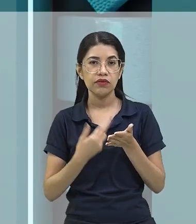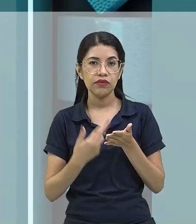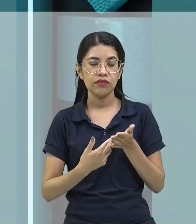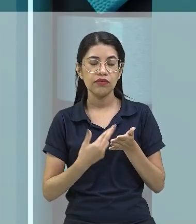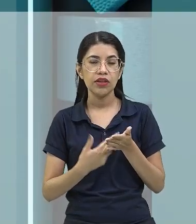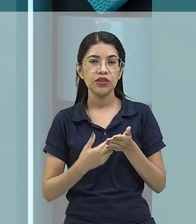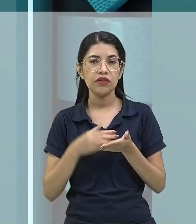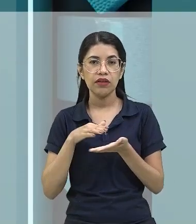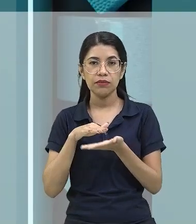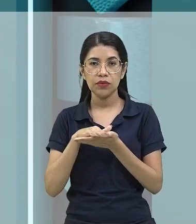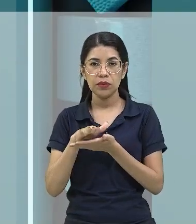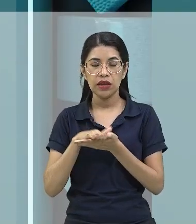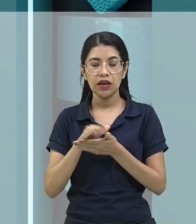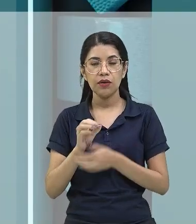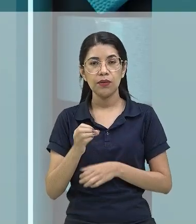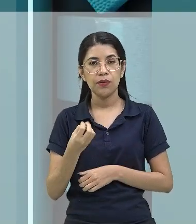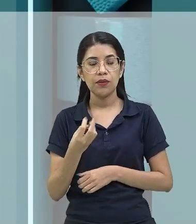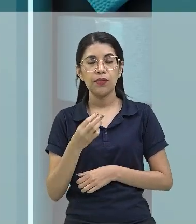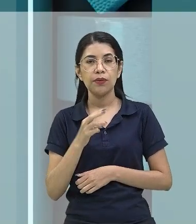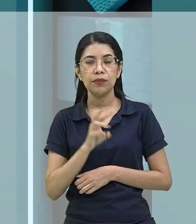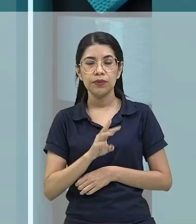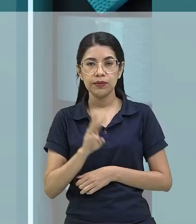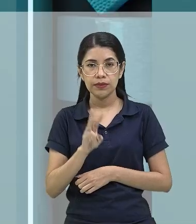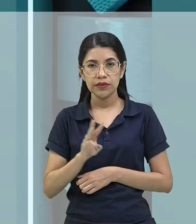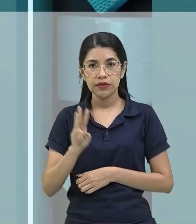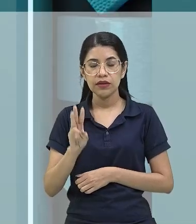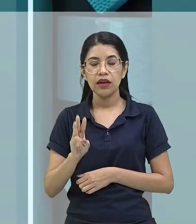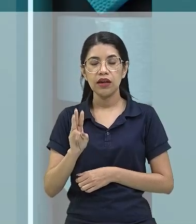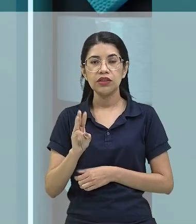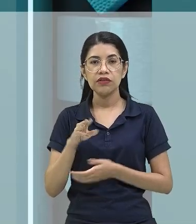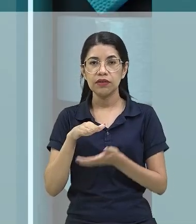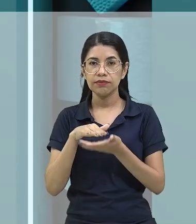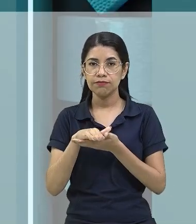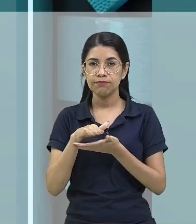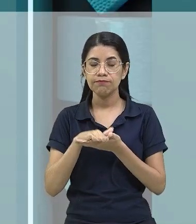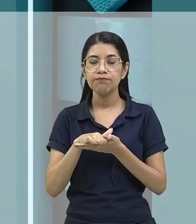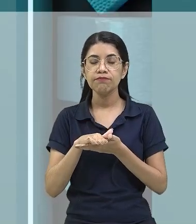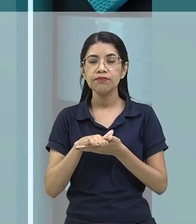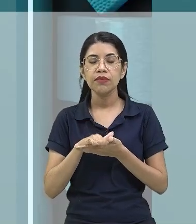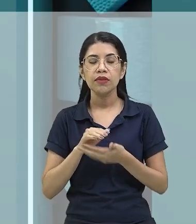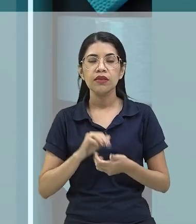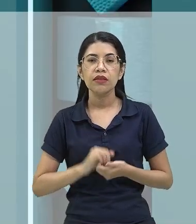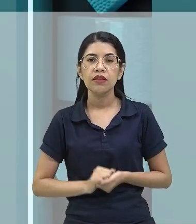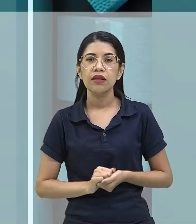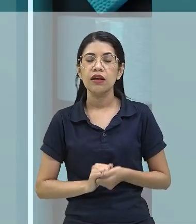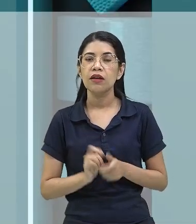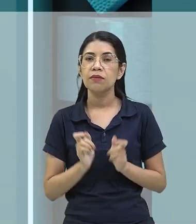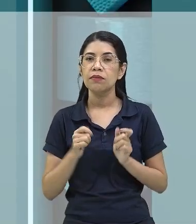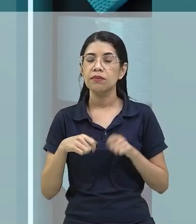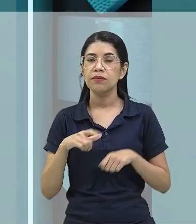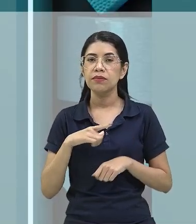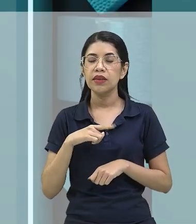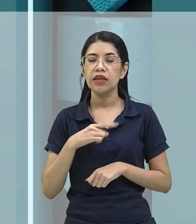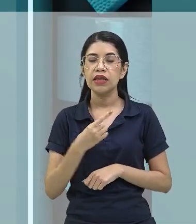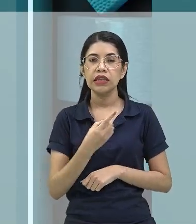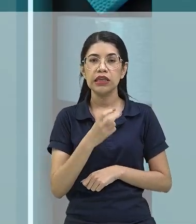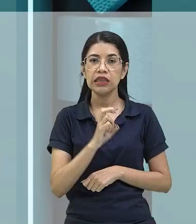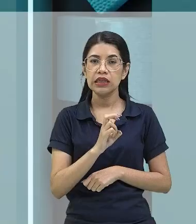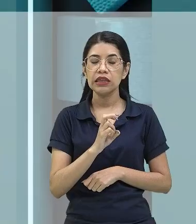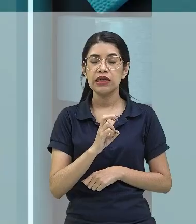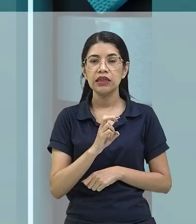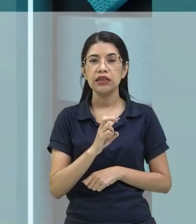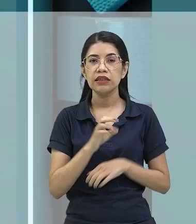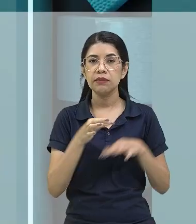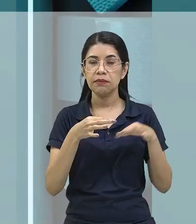vai publicar, ou do site que você vai publicar esse artigo, ele pode ter 15 laudas, né, que